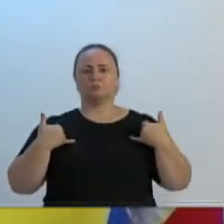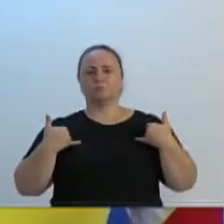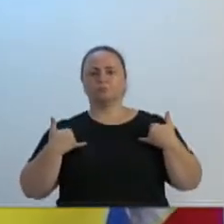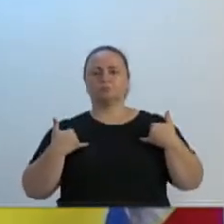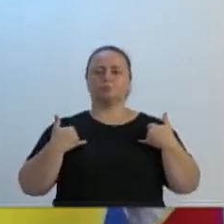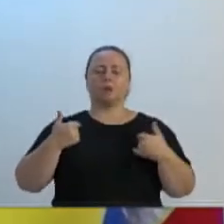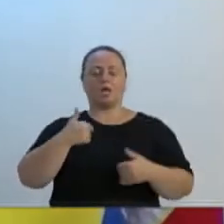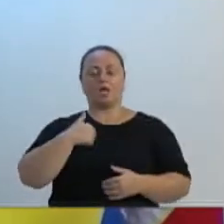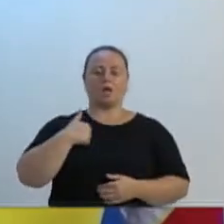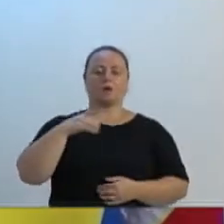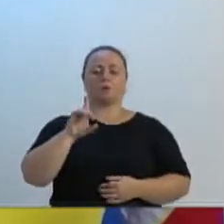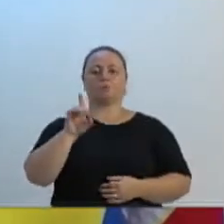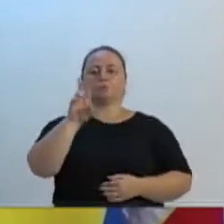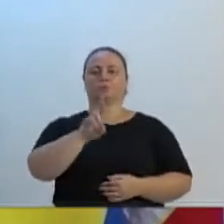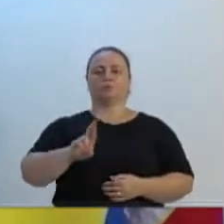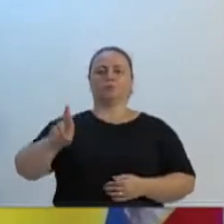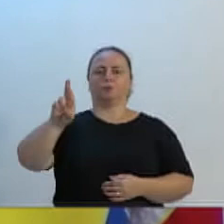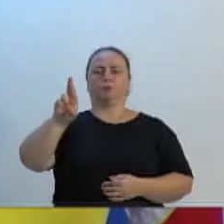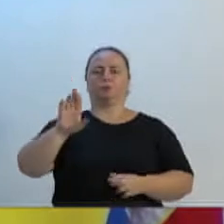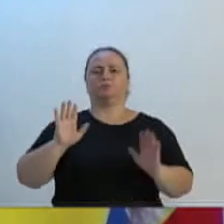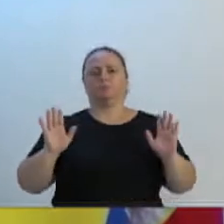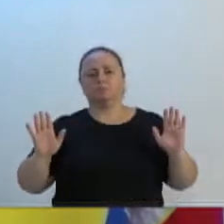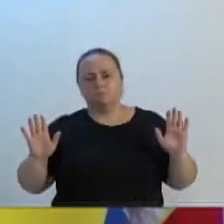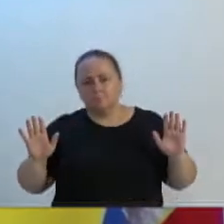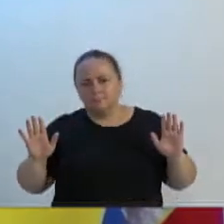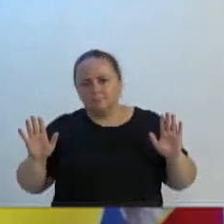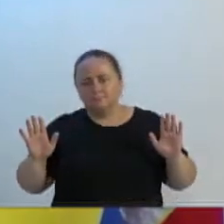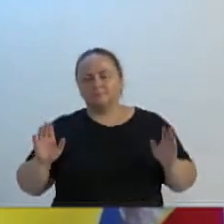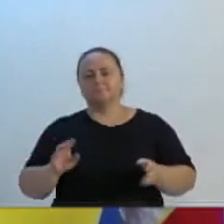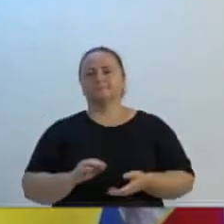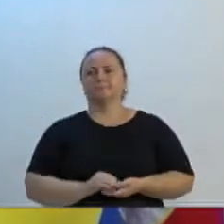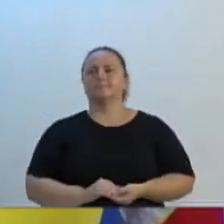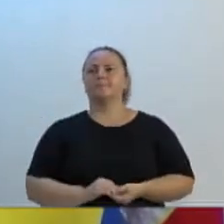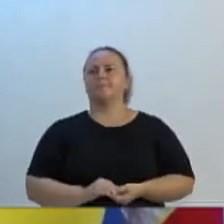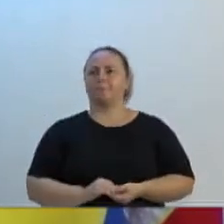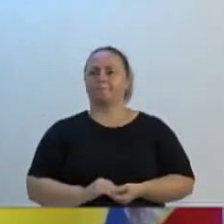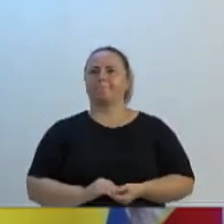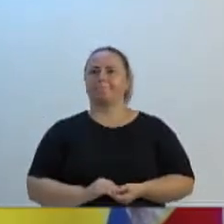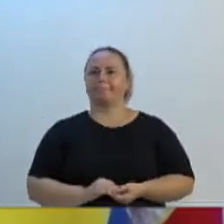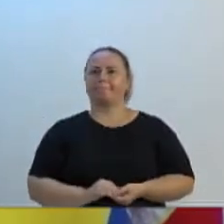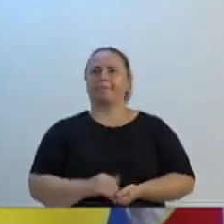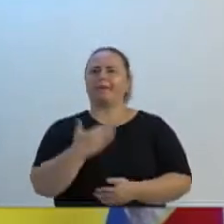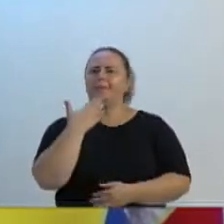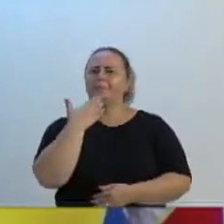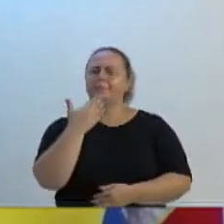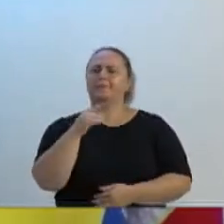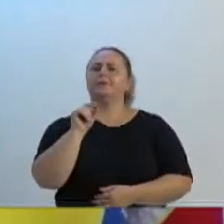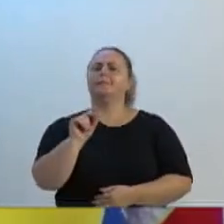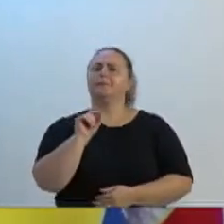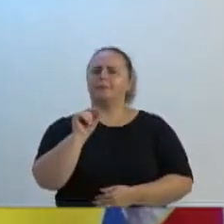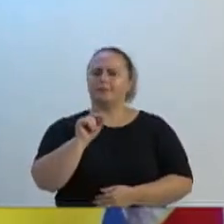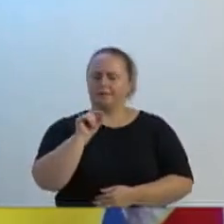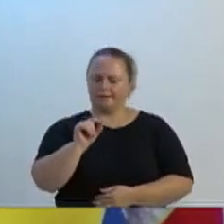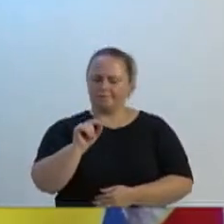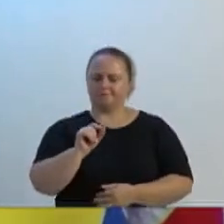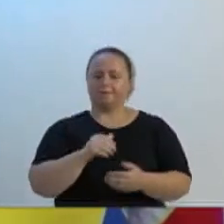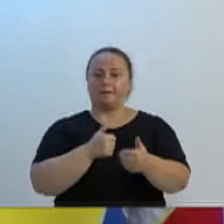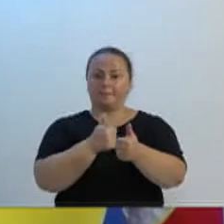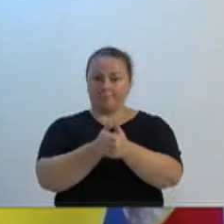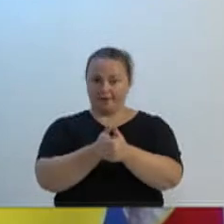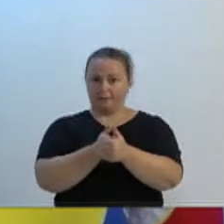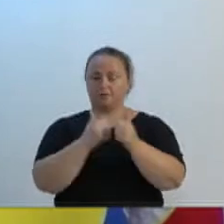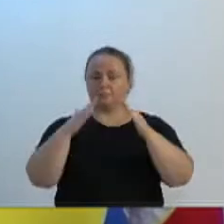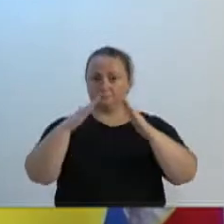vem a questão doutor césar sim que você lenço editora pedir uma lombada elevada próximo ao